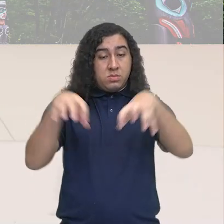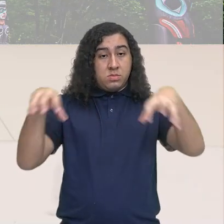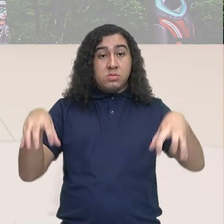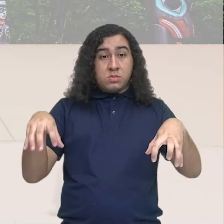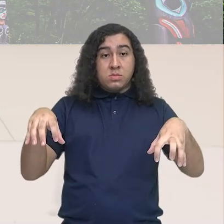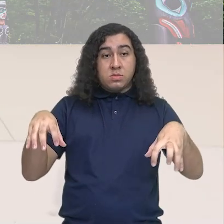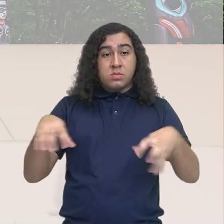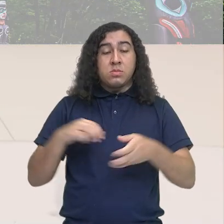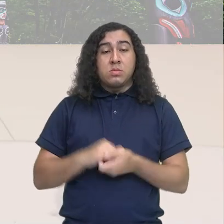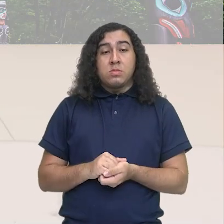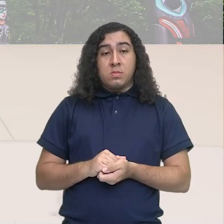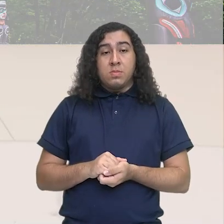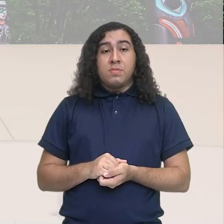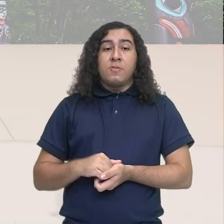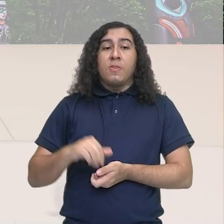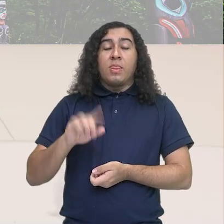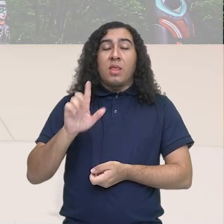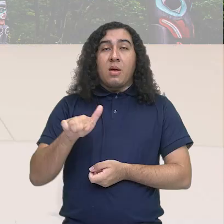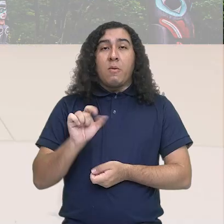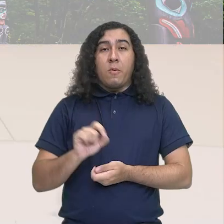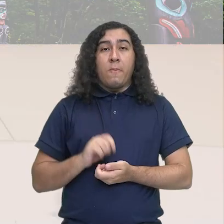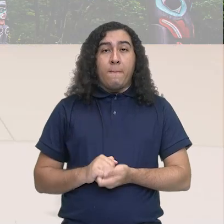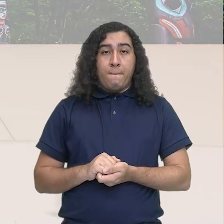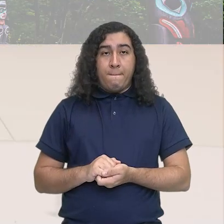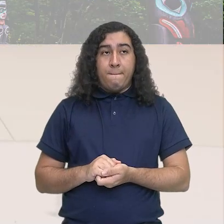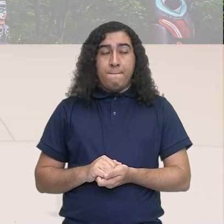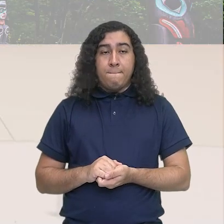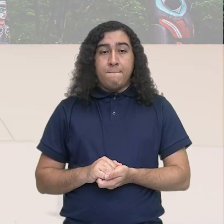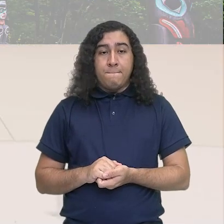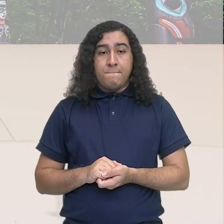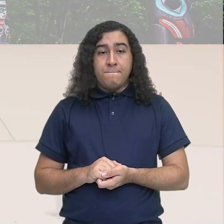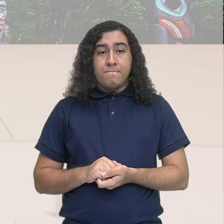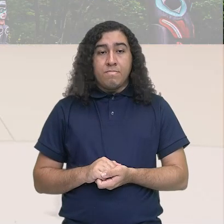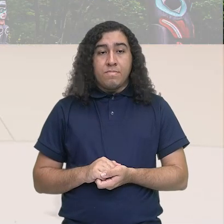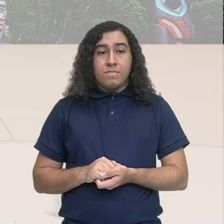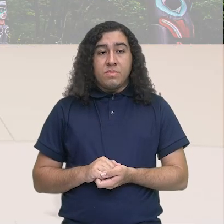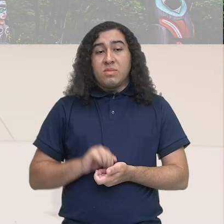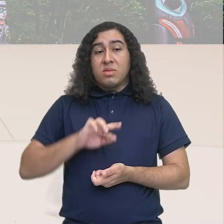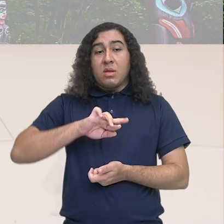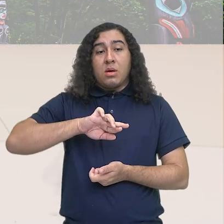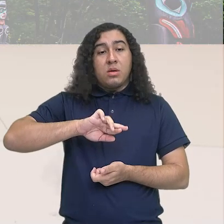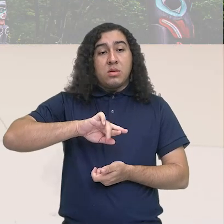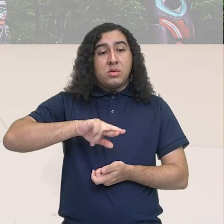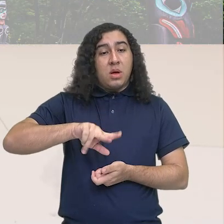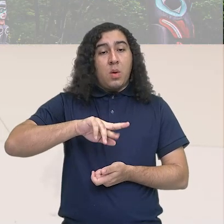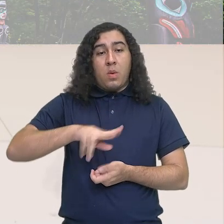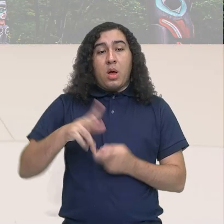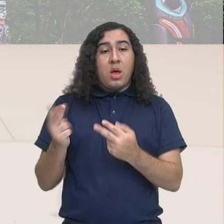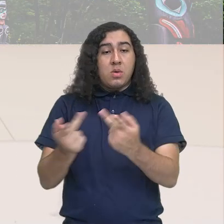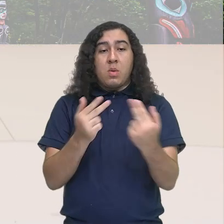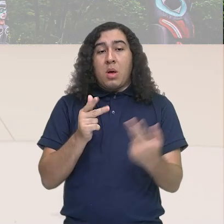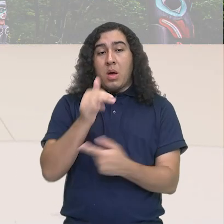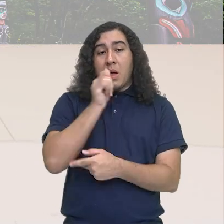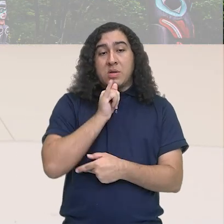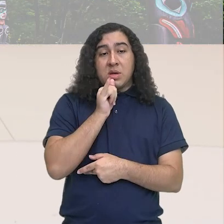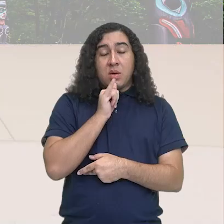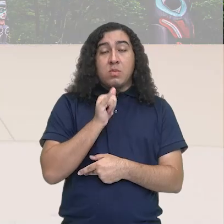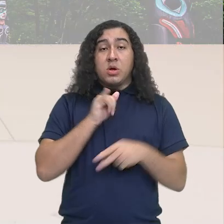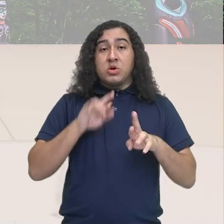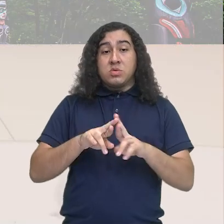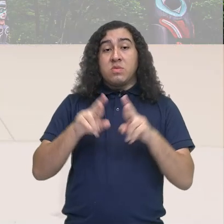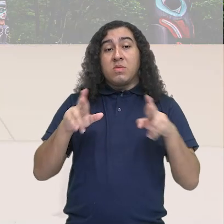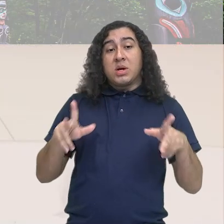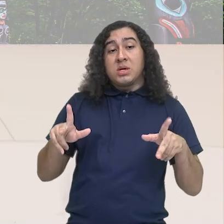sagrado e profano, ela não é da mesma ordem que a distinção, olhem